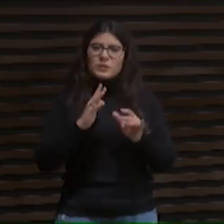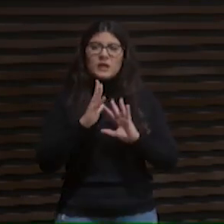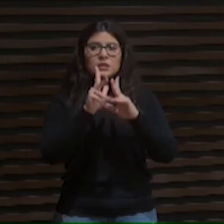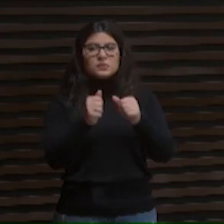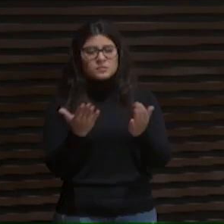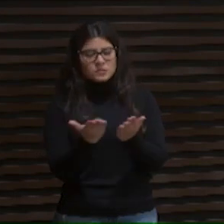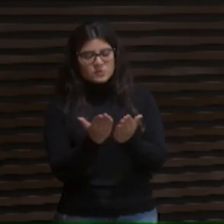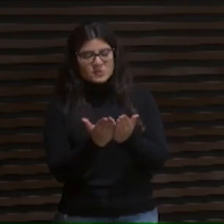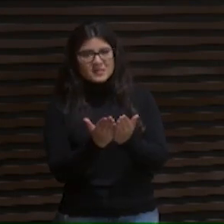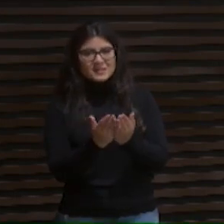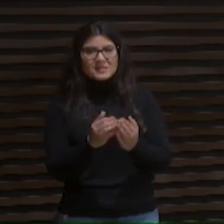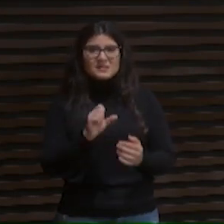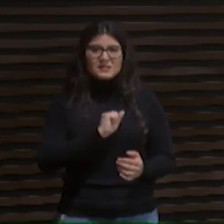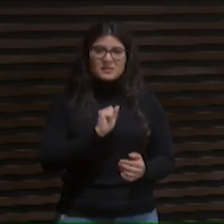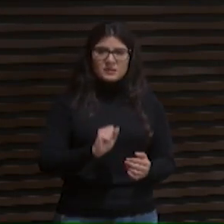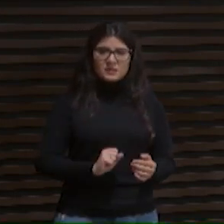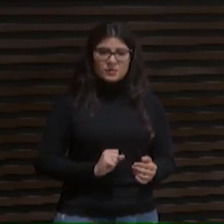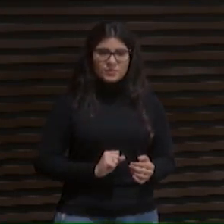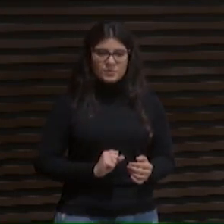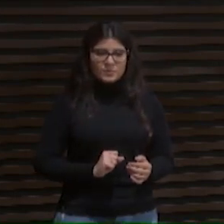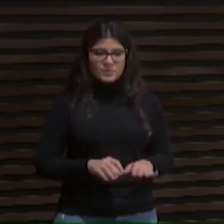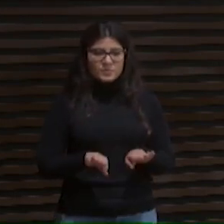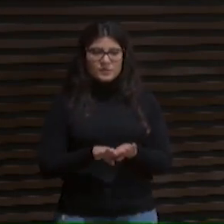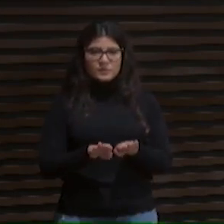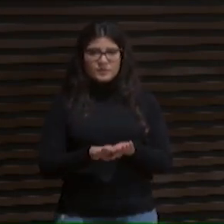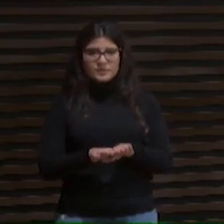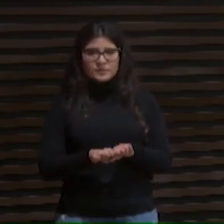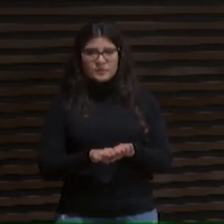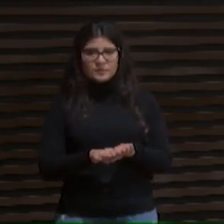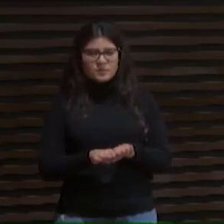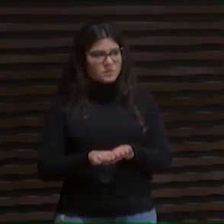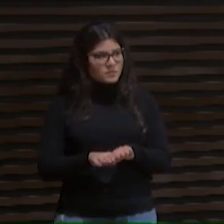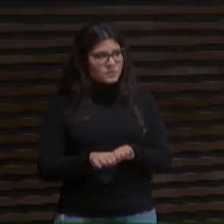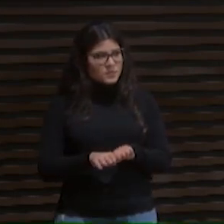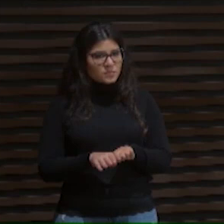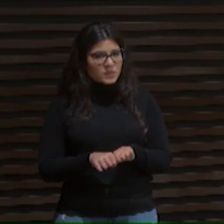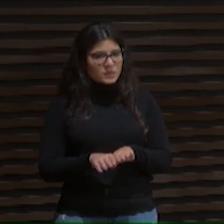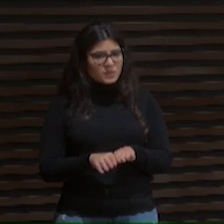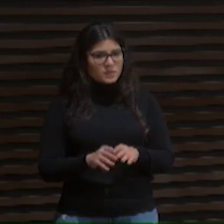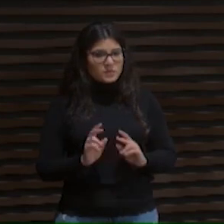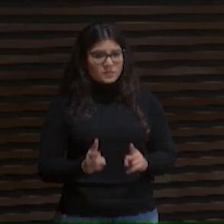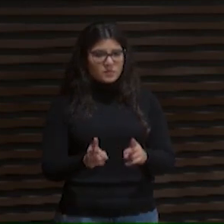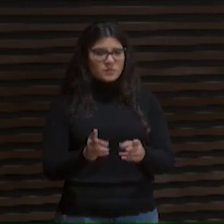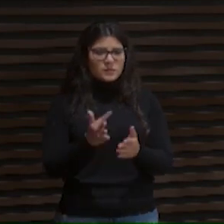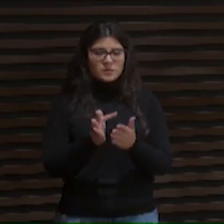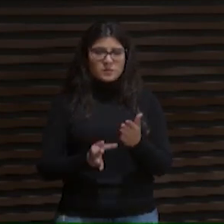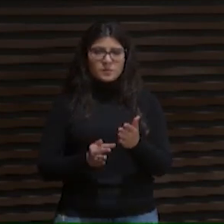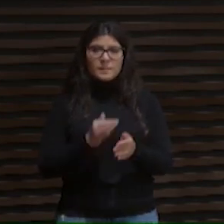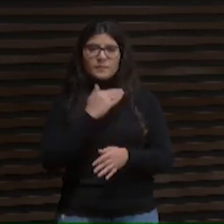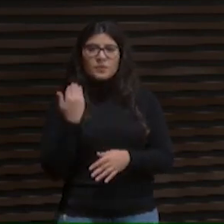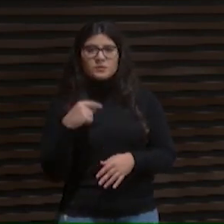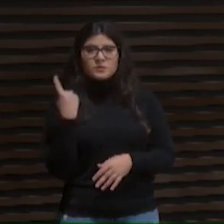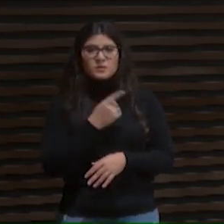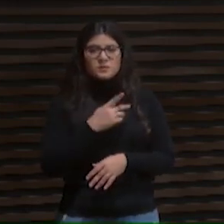o sacerdócio. Assim, meus irmãos, seguimos com o texto. Mortos para nós mesmos e vivendo